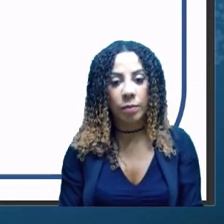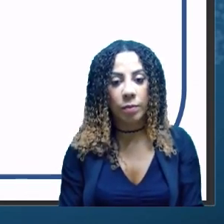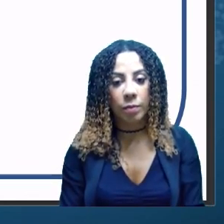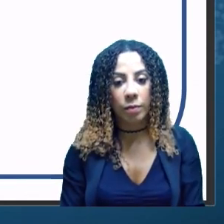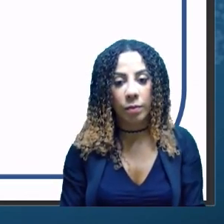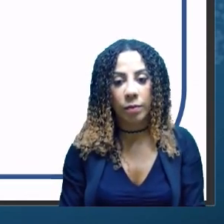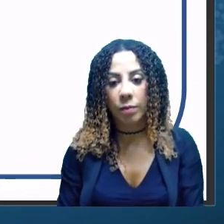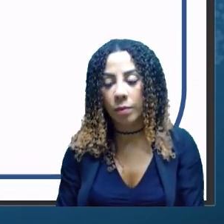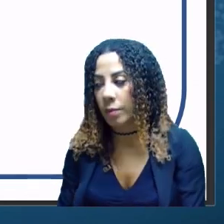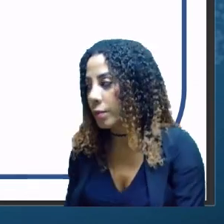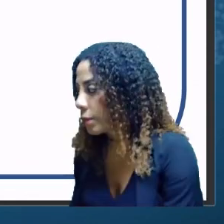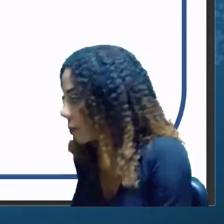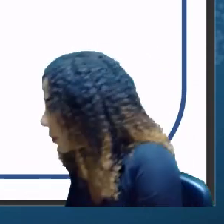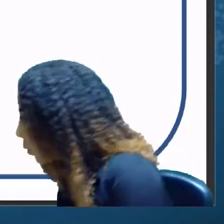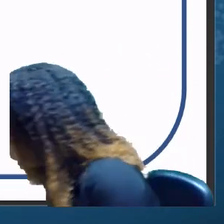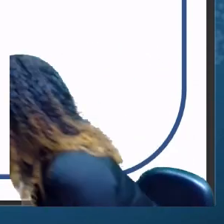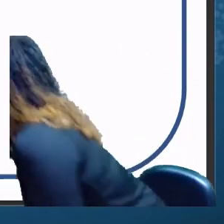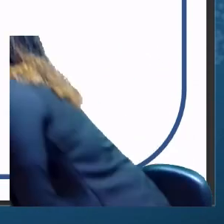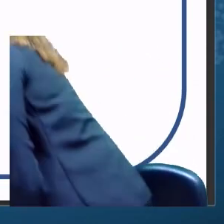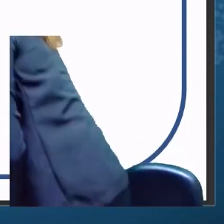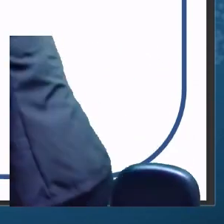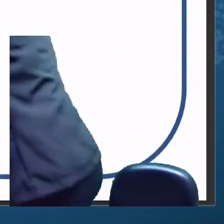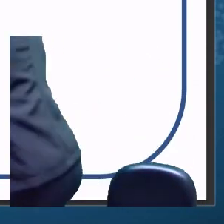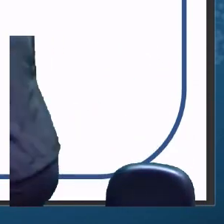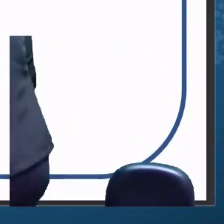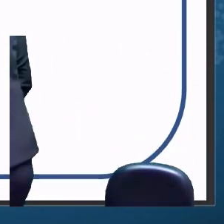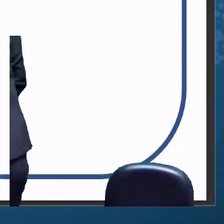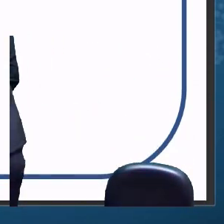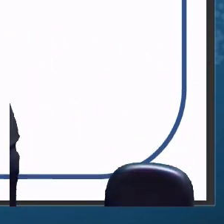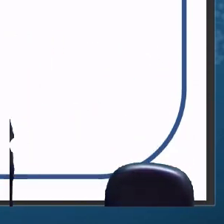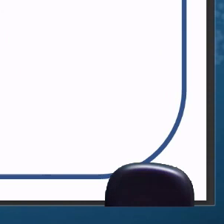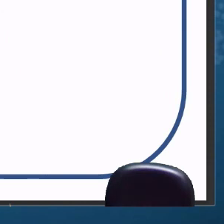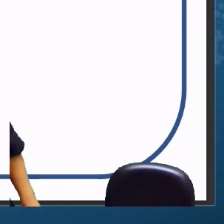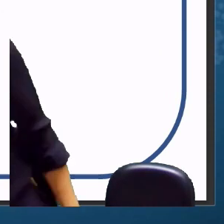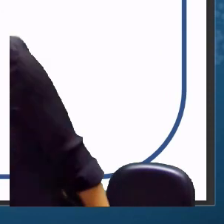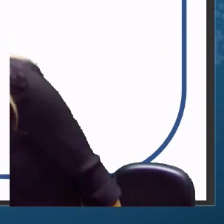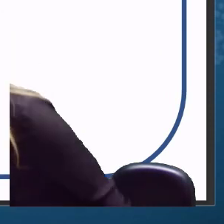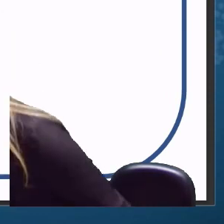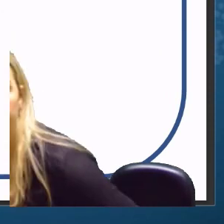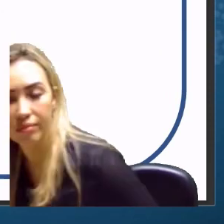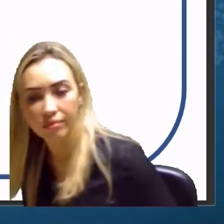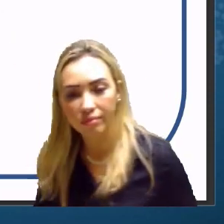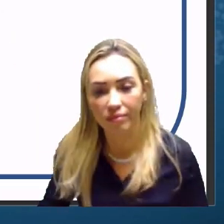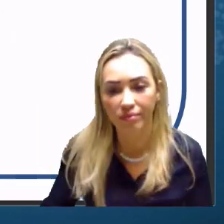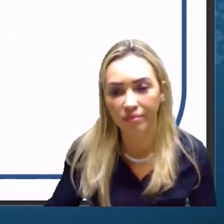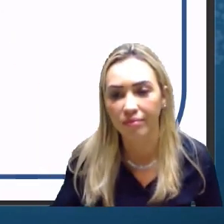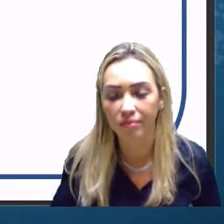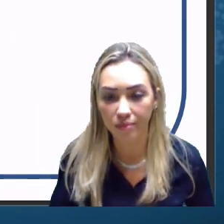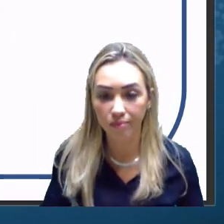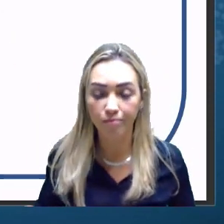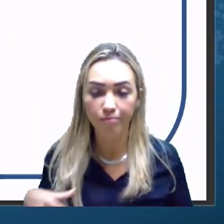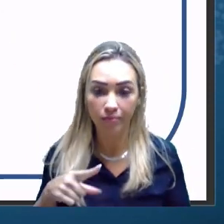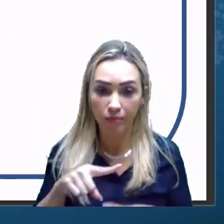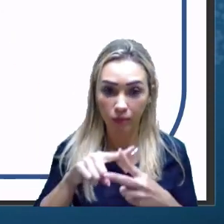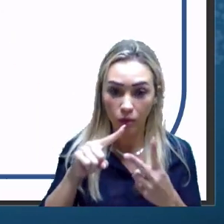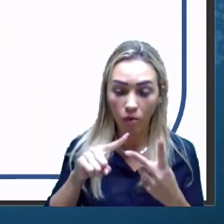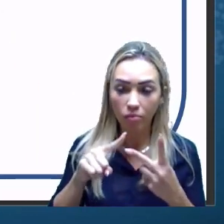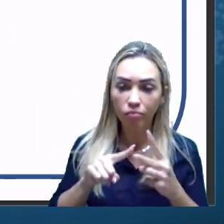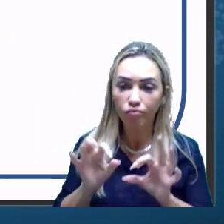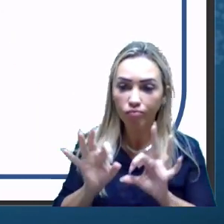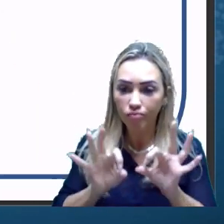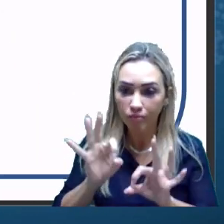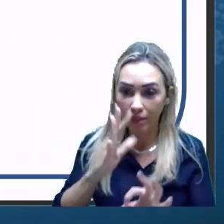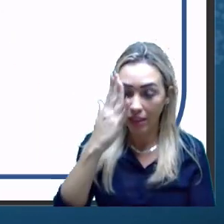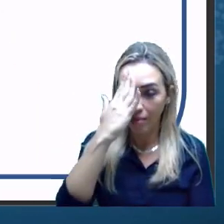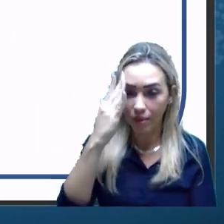Para investigar se essas duas transições estariam relacionadas a dois eventos de desnaturação, né, dos domínios da proteína N, sabendo que existe o domínio